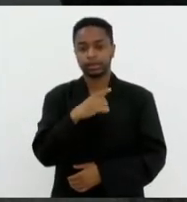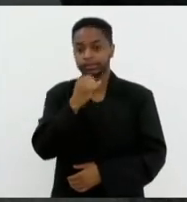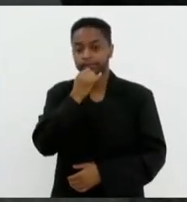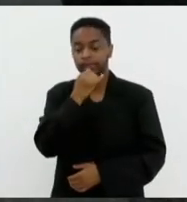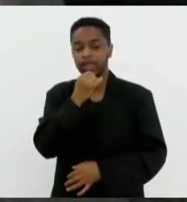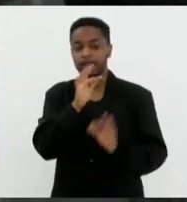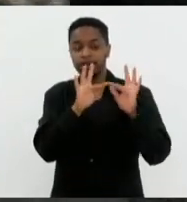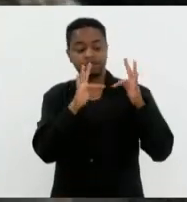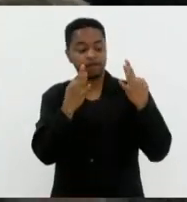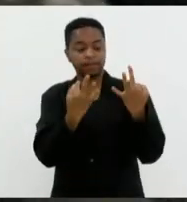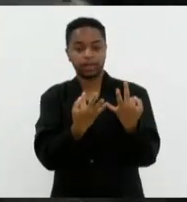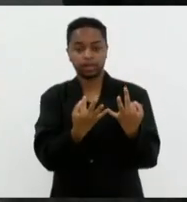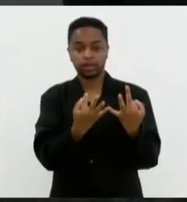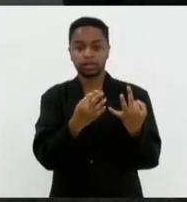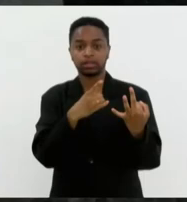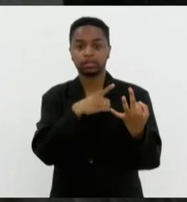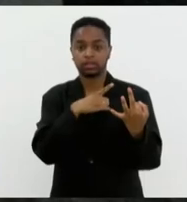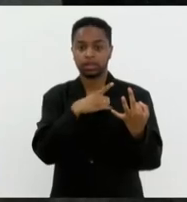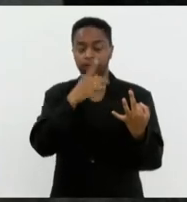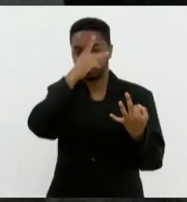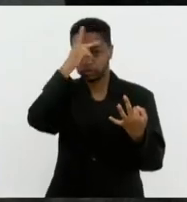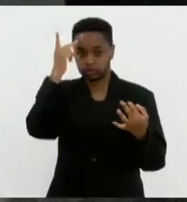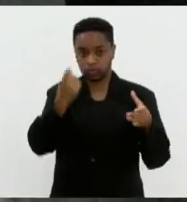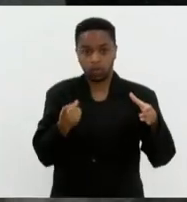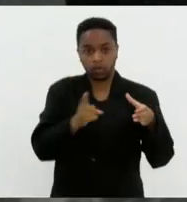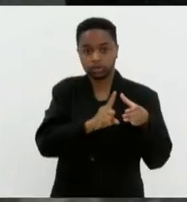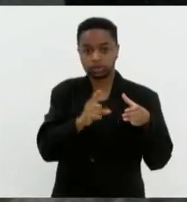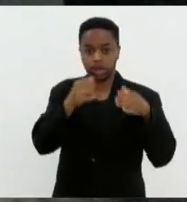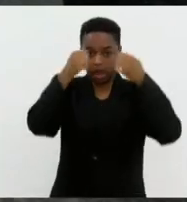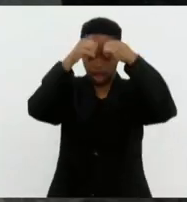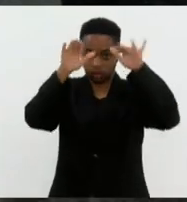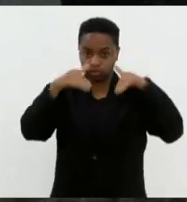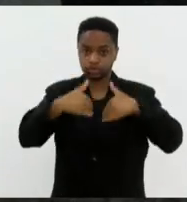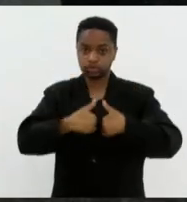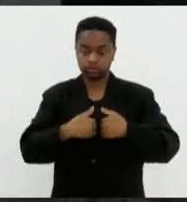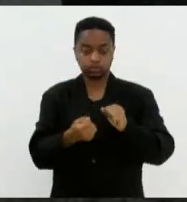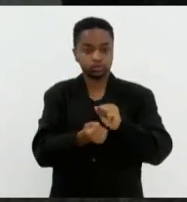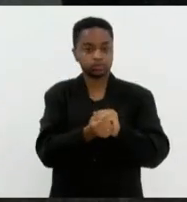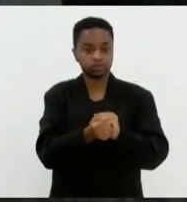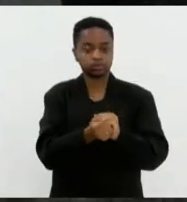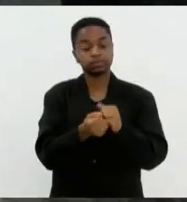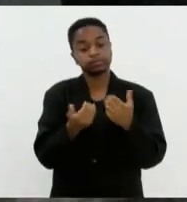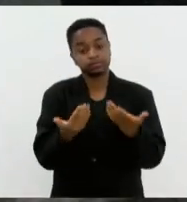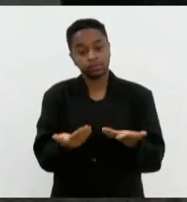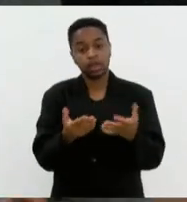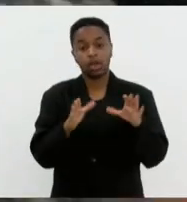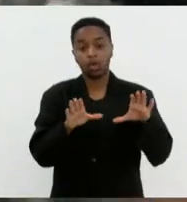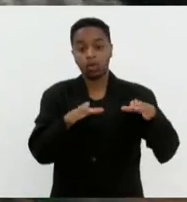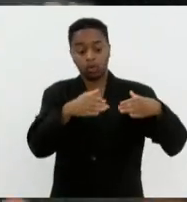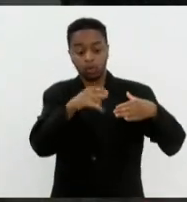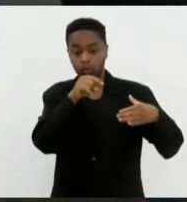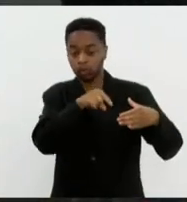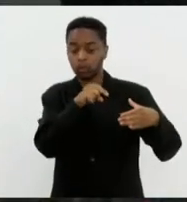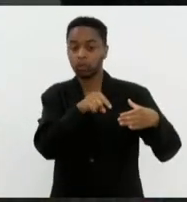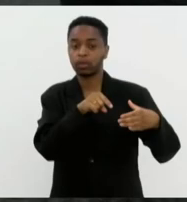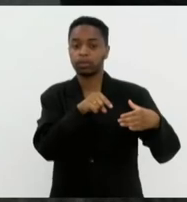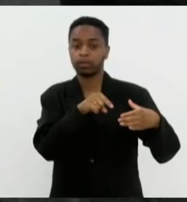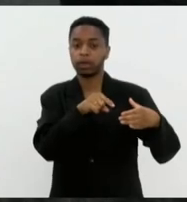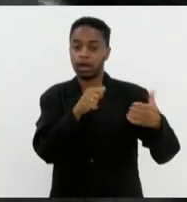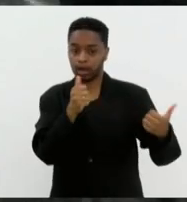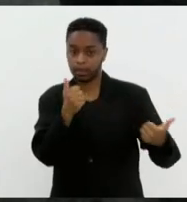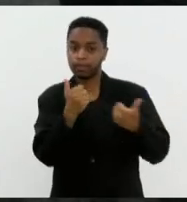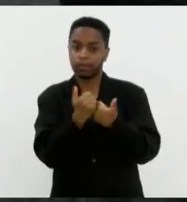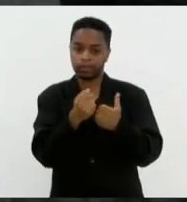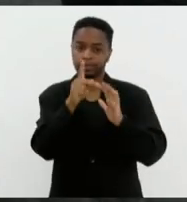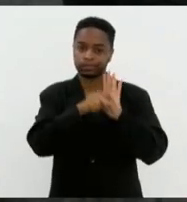de pessoas que têm transtorno de espectro autista. E essas torcidas estão apoiando